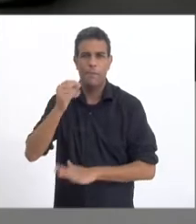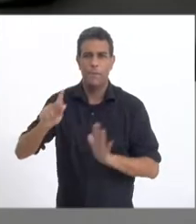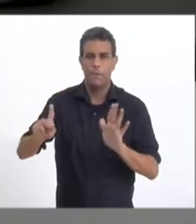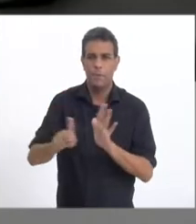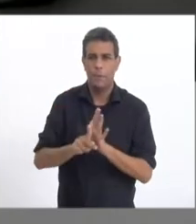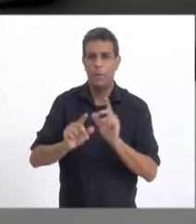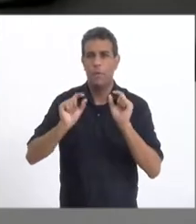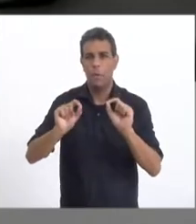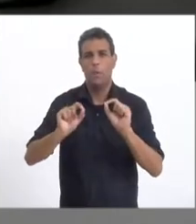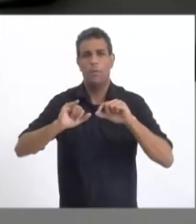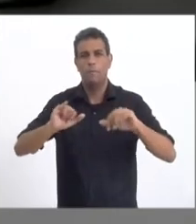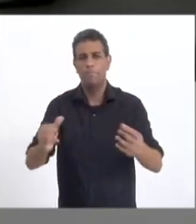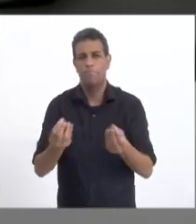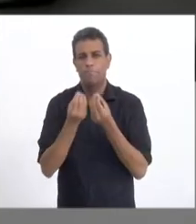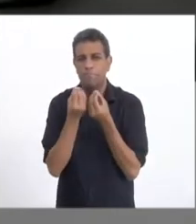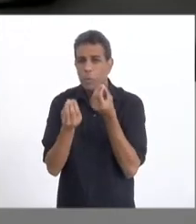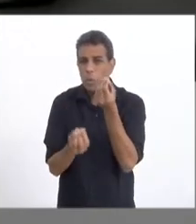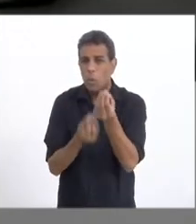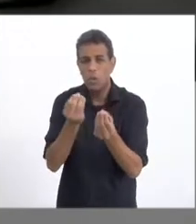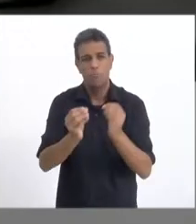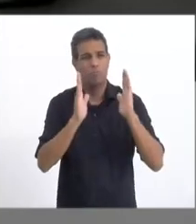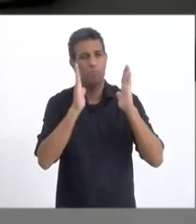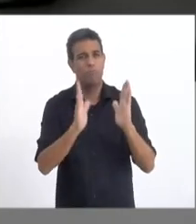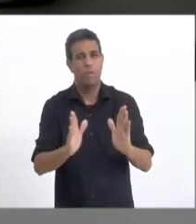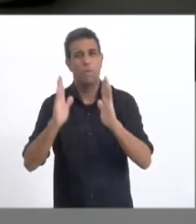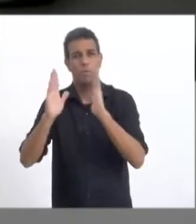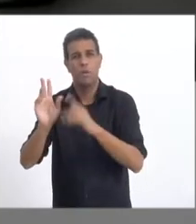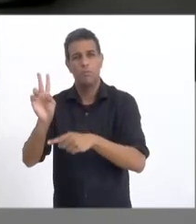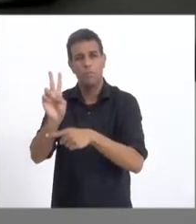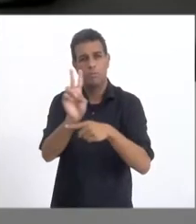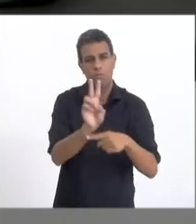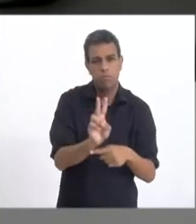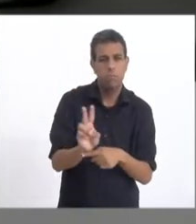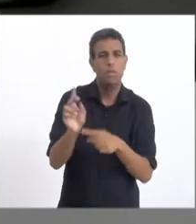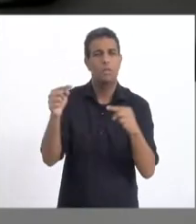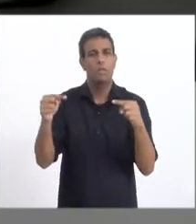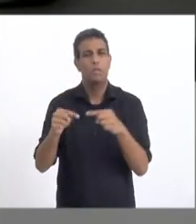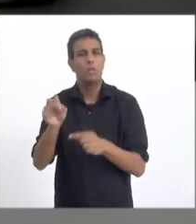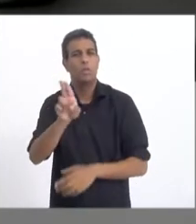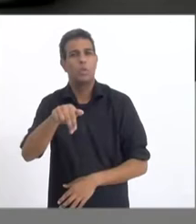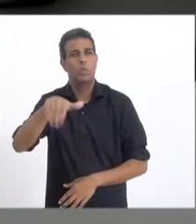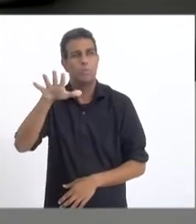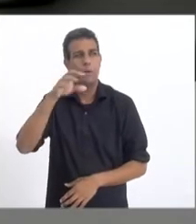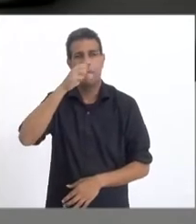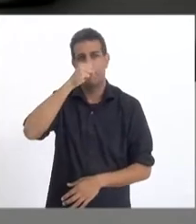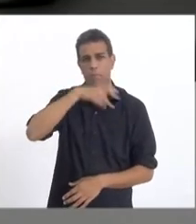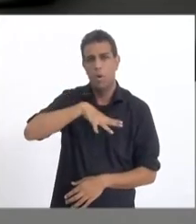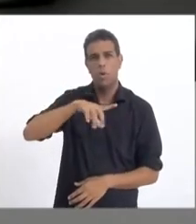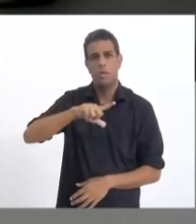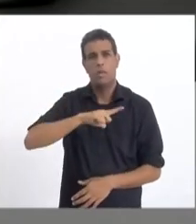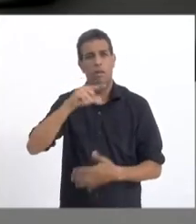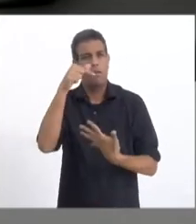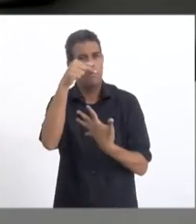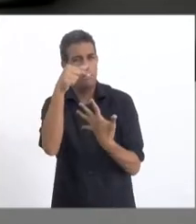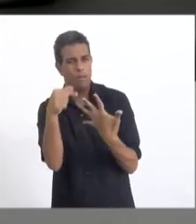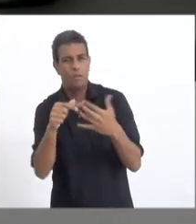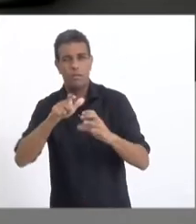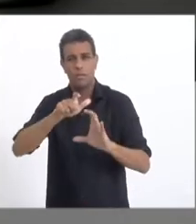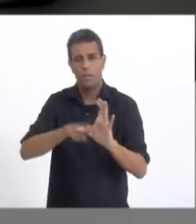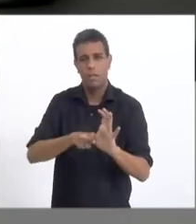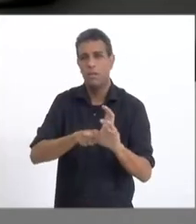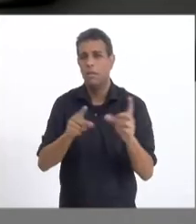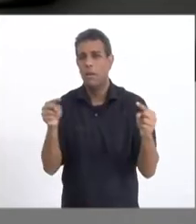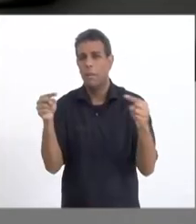Guapimirim no enfrentamento às questões de prevenção ao uso abusivo de substâncias e dependência química,